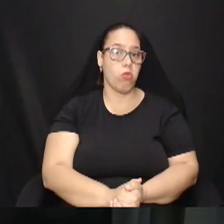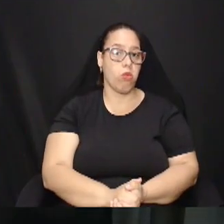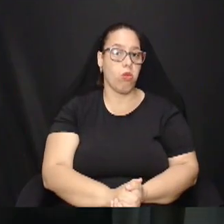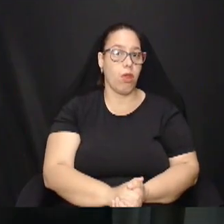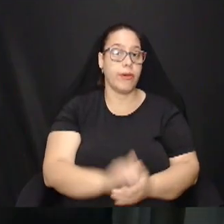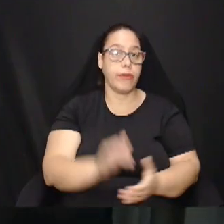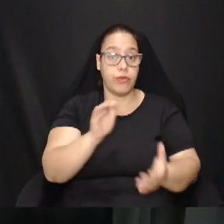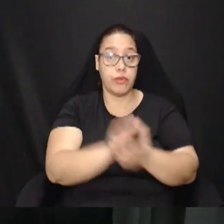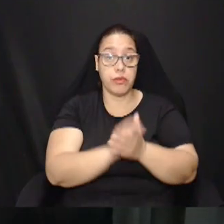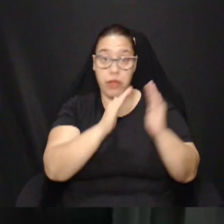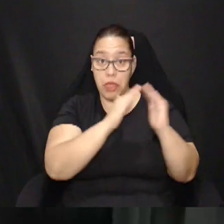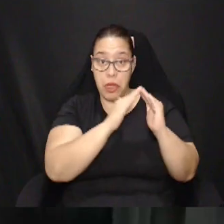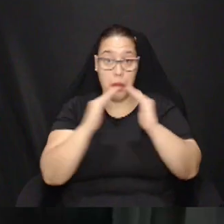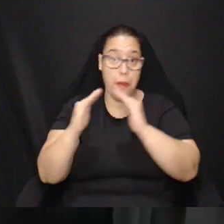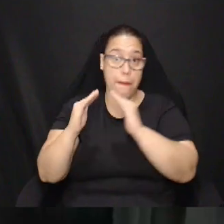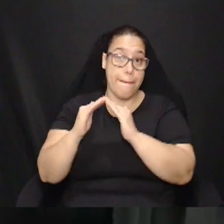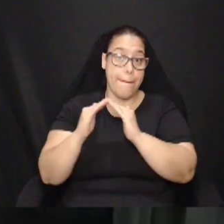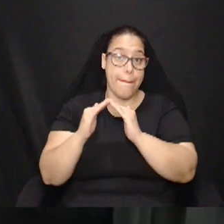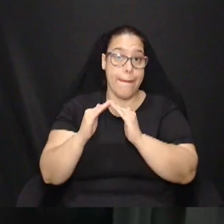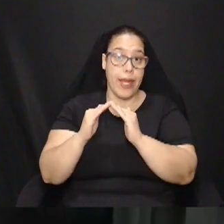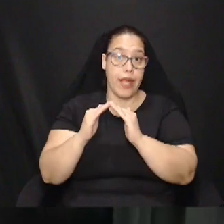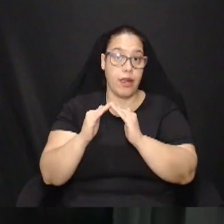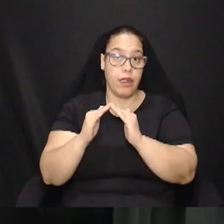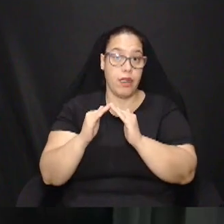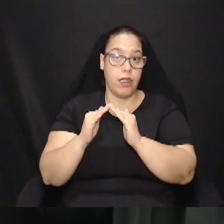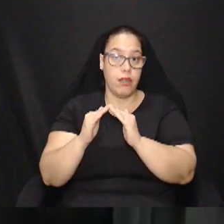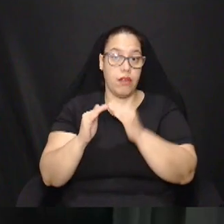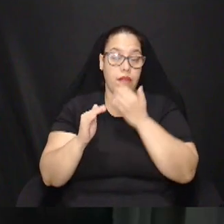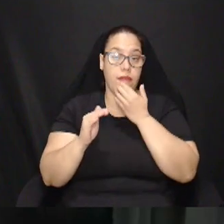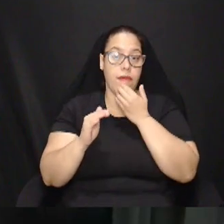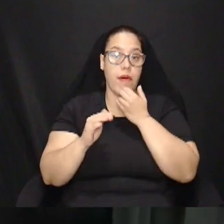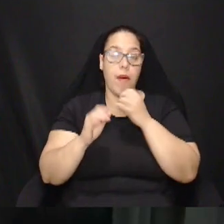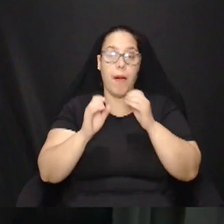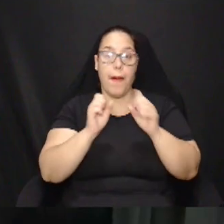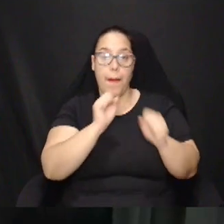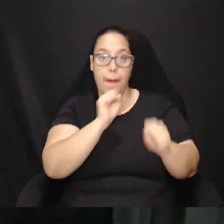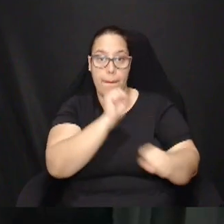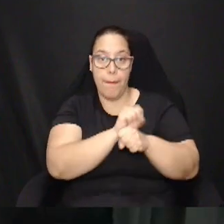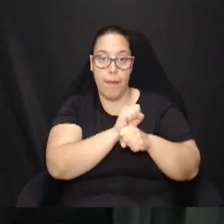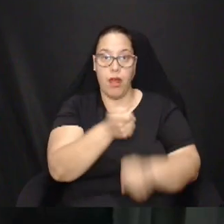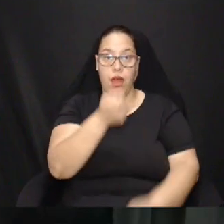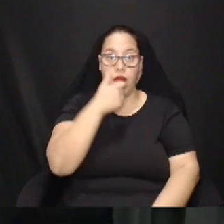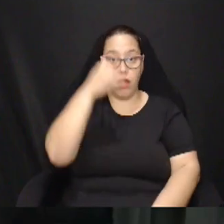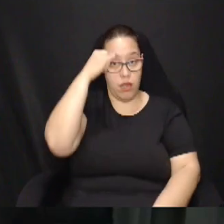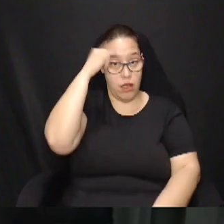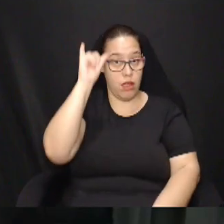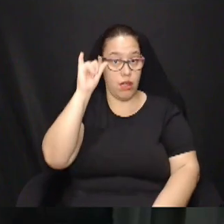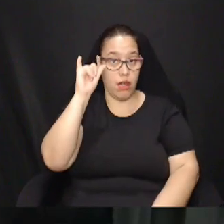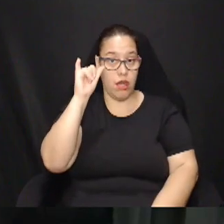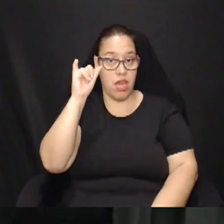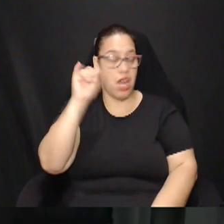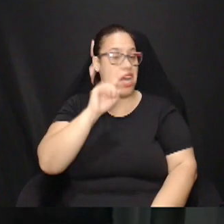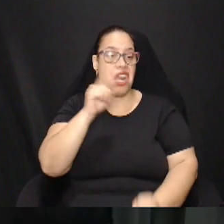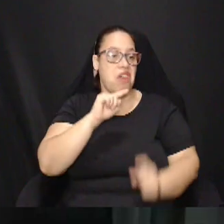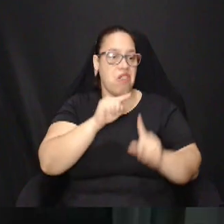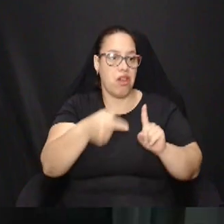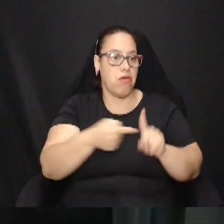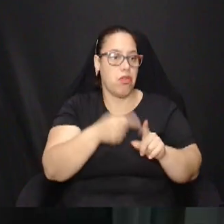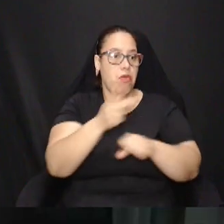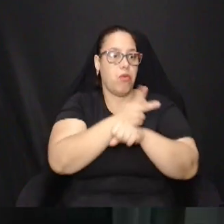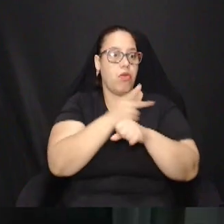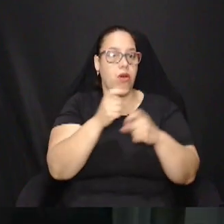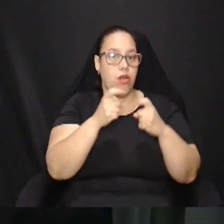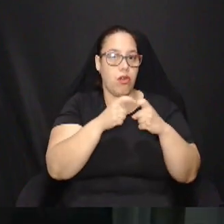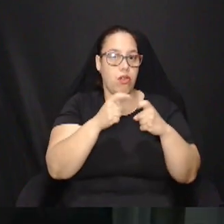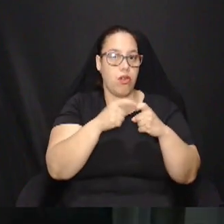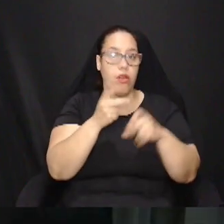juntos, dejan de usar anticoncepcional, 6 meses no engravidó, vamos a consultar. Y el problema